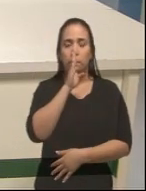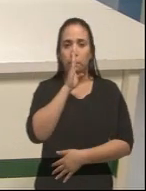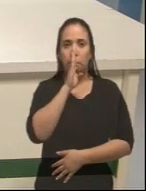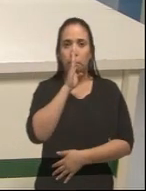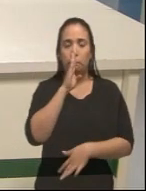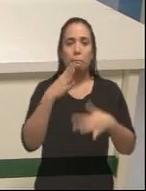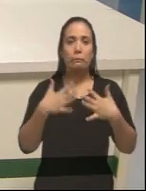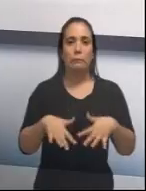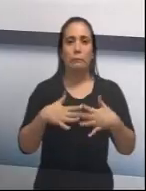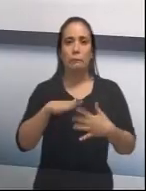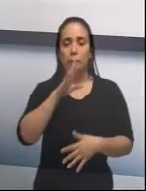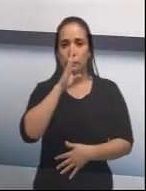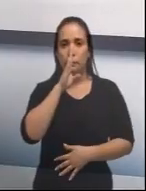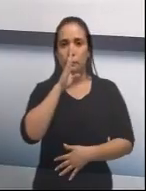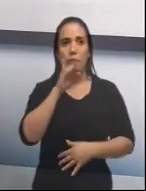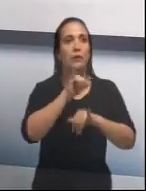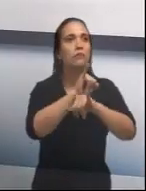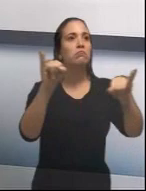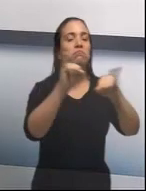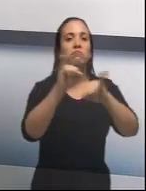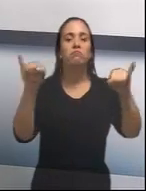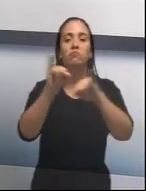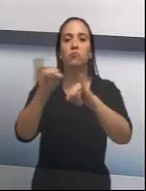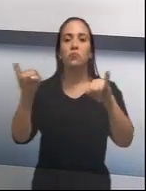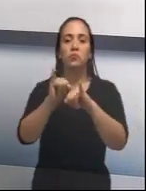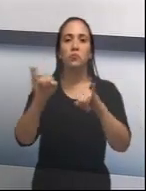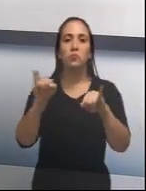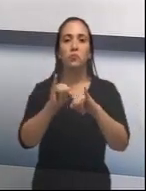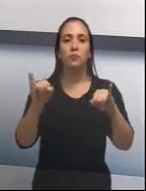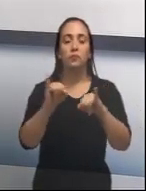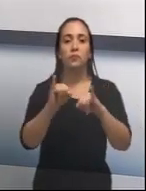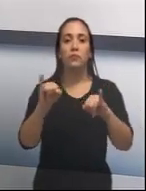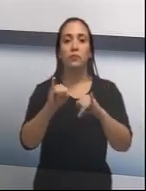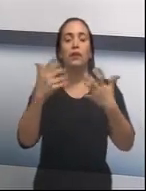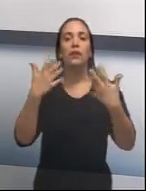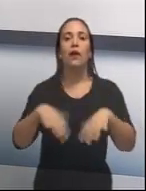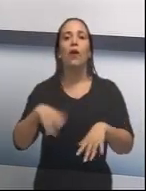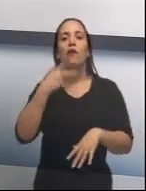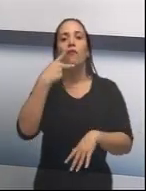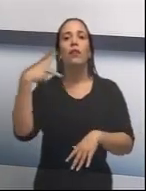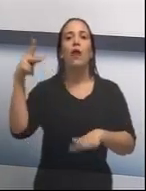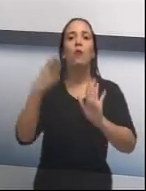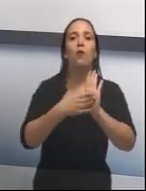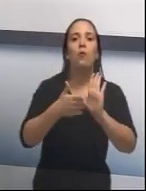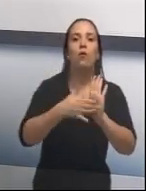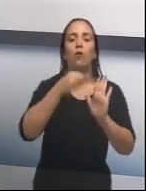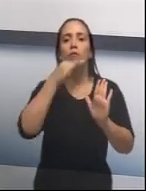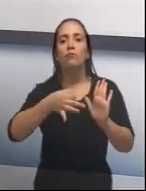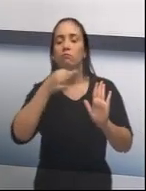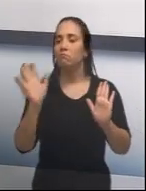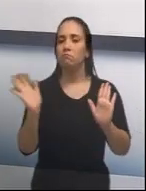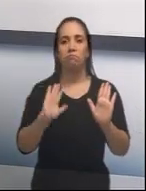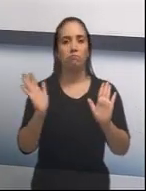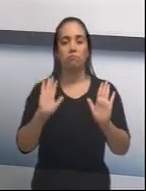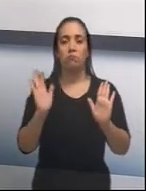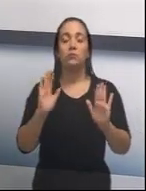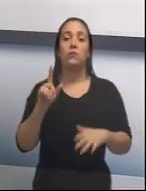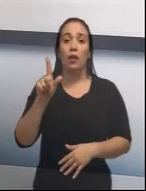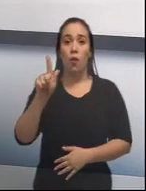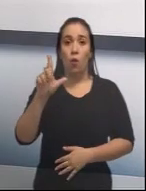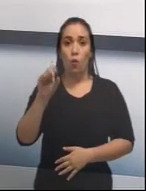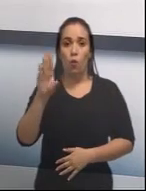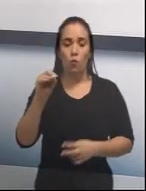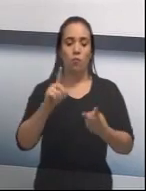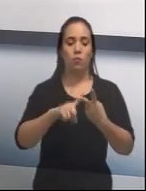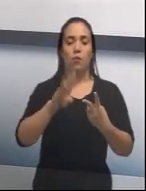que denigra. O Luiz já falou isso várias vezes. É que denigra a imagem dele. Ninguém discute as ideias, o que ele pensa, nada. Ele tem a Globo,